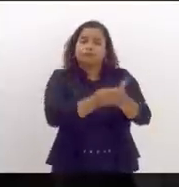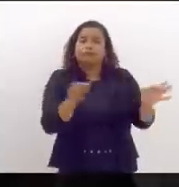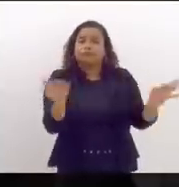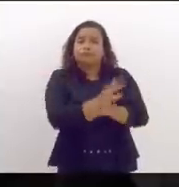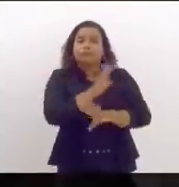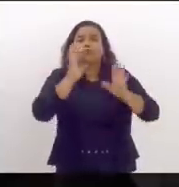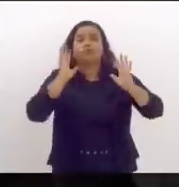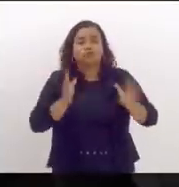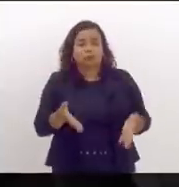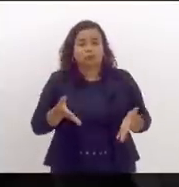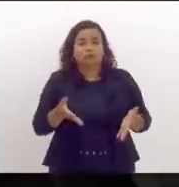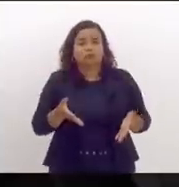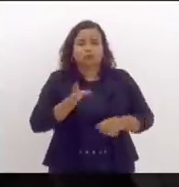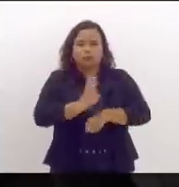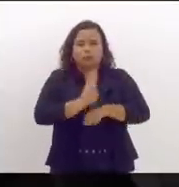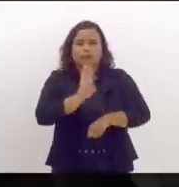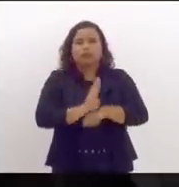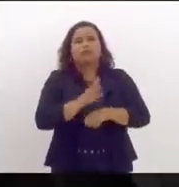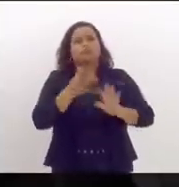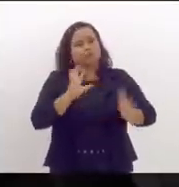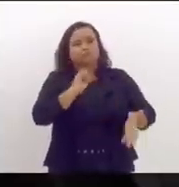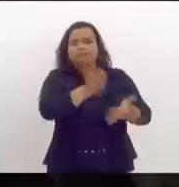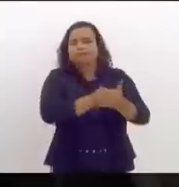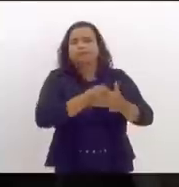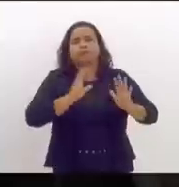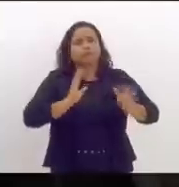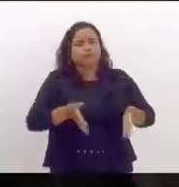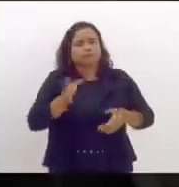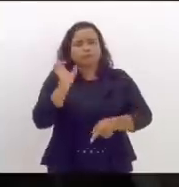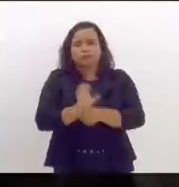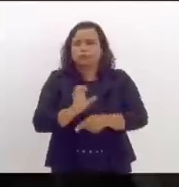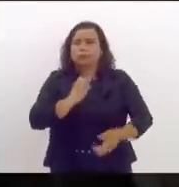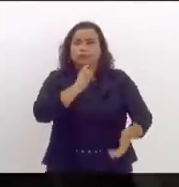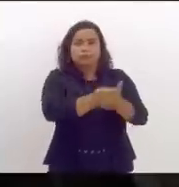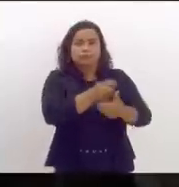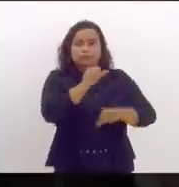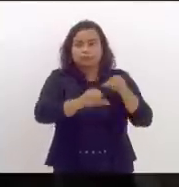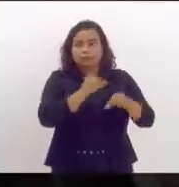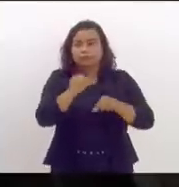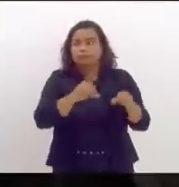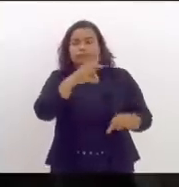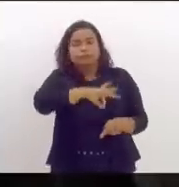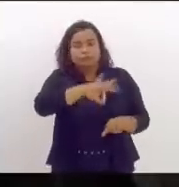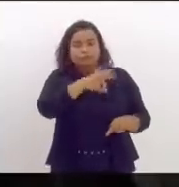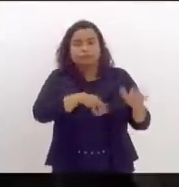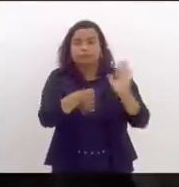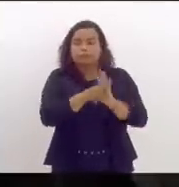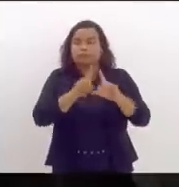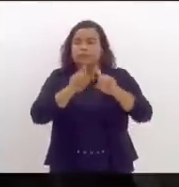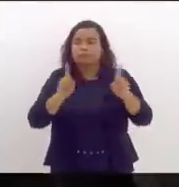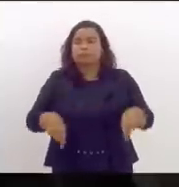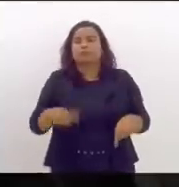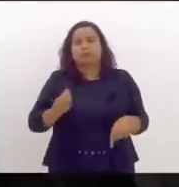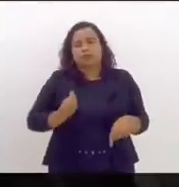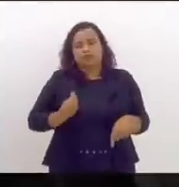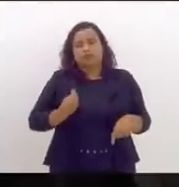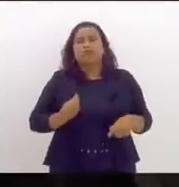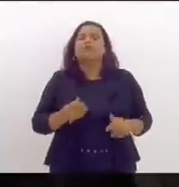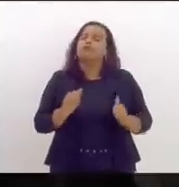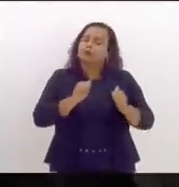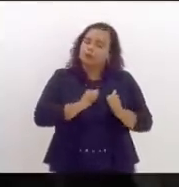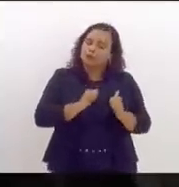2022 o estado pagou uma recomposição salarial para o servidor público ativo